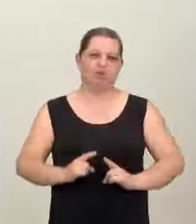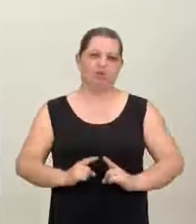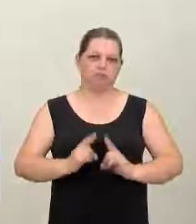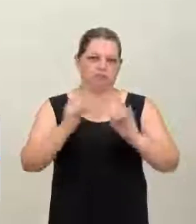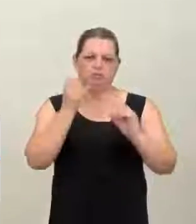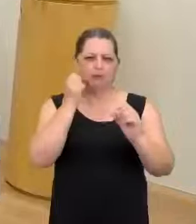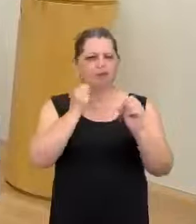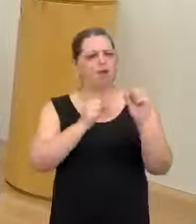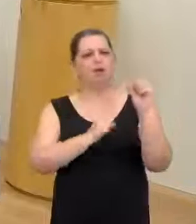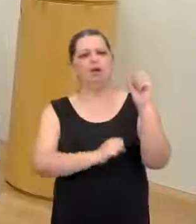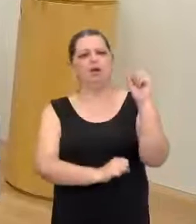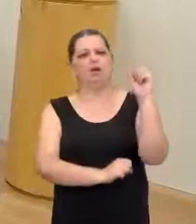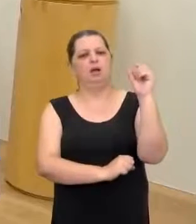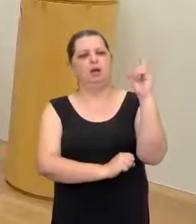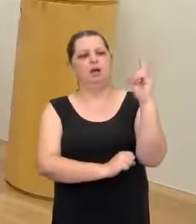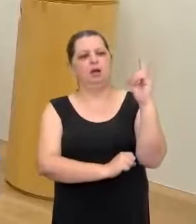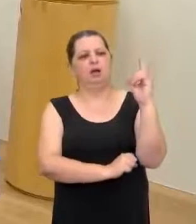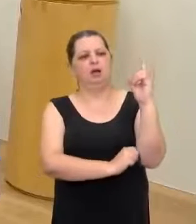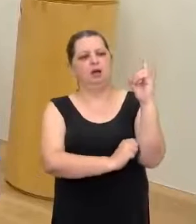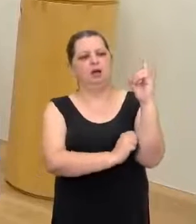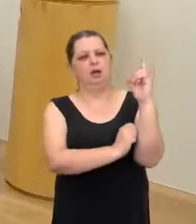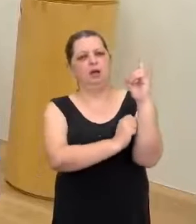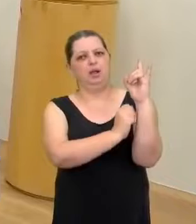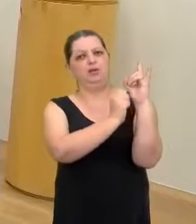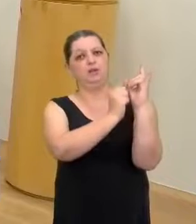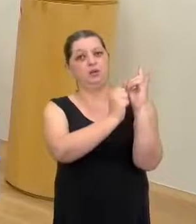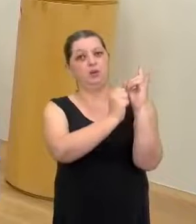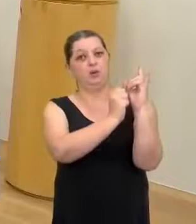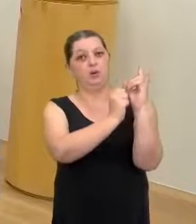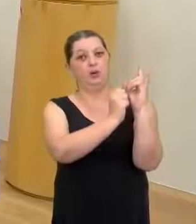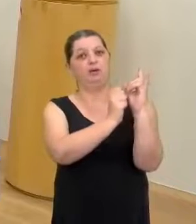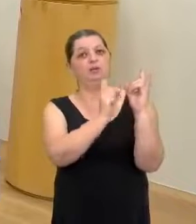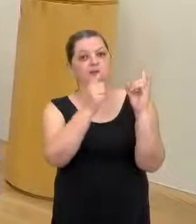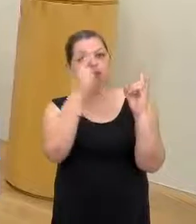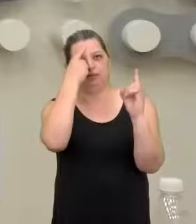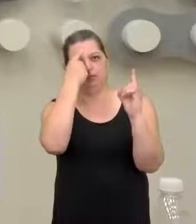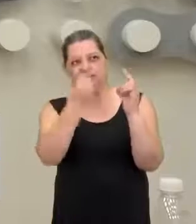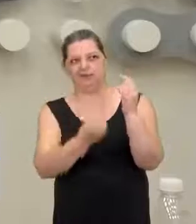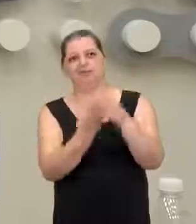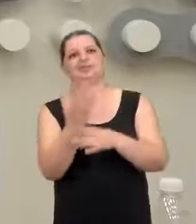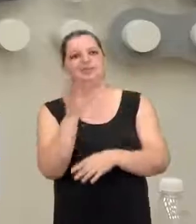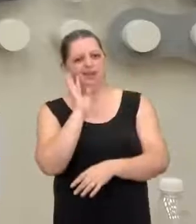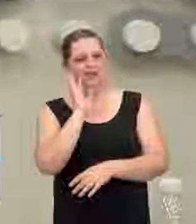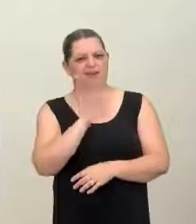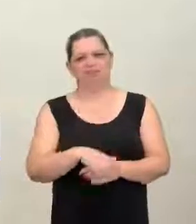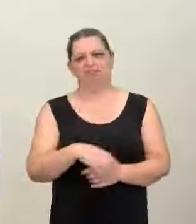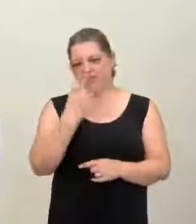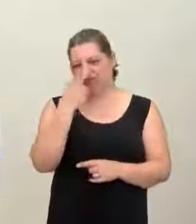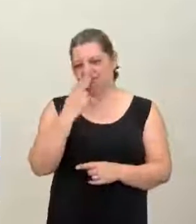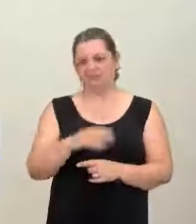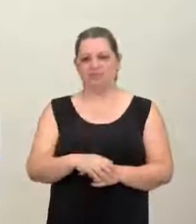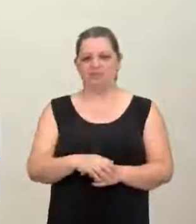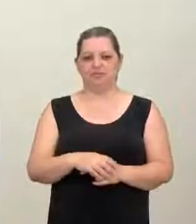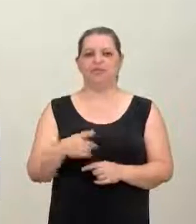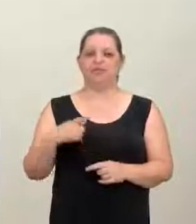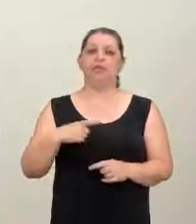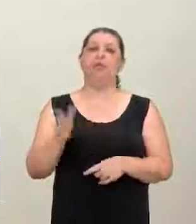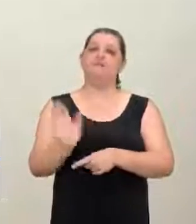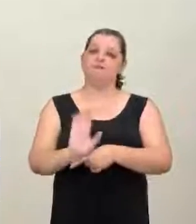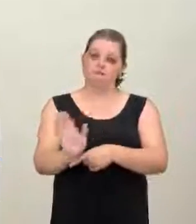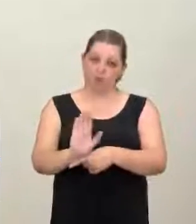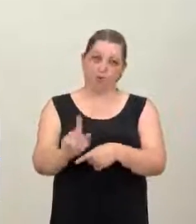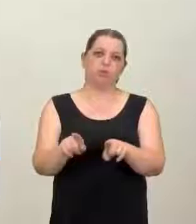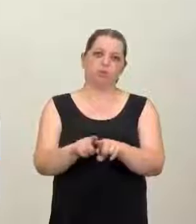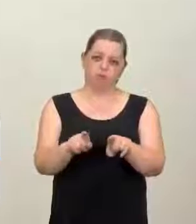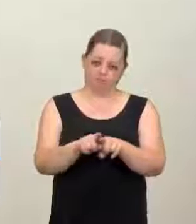Como que seria isso? Muita criatividade para conseguir fazer. Eu acho que ficaria É legal. interessante você pensar que também existem filmes que trabalham com